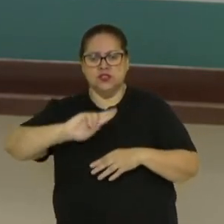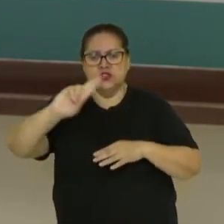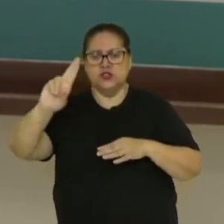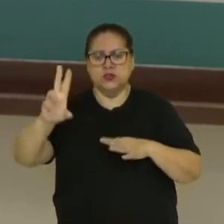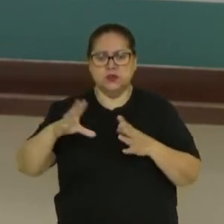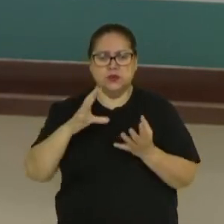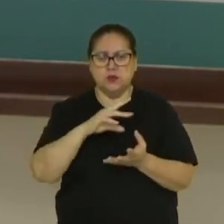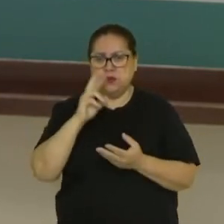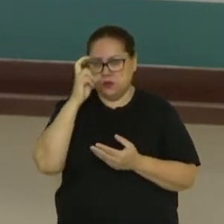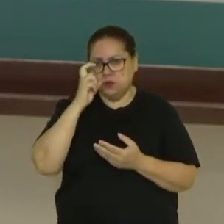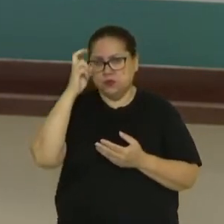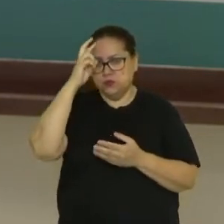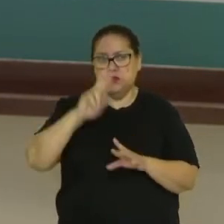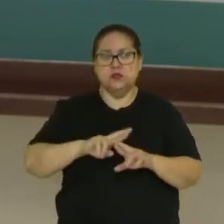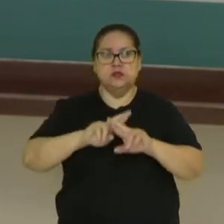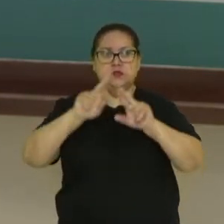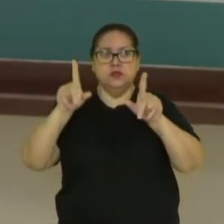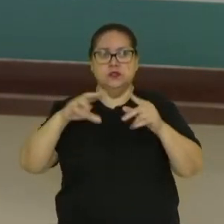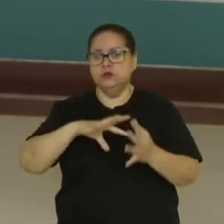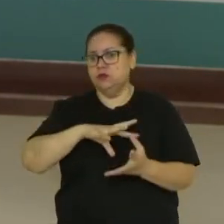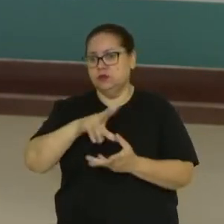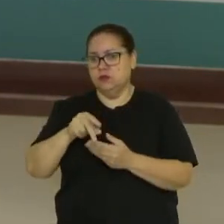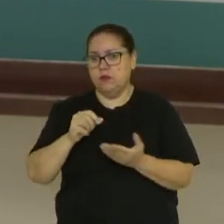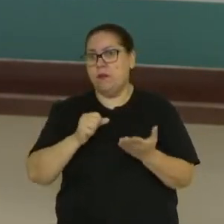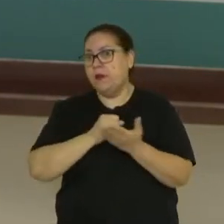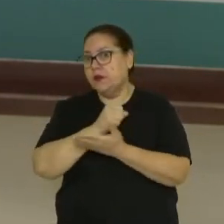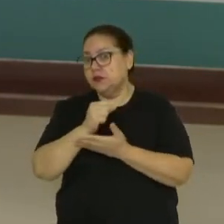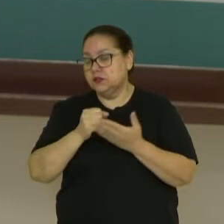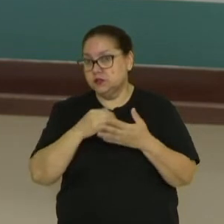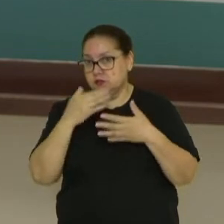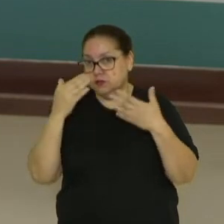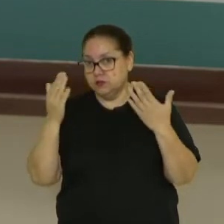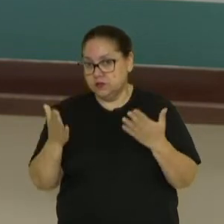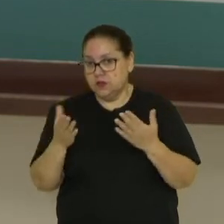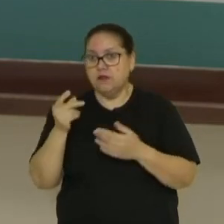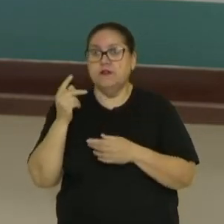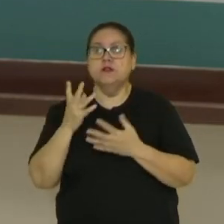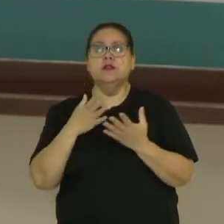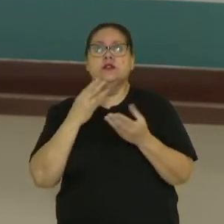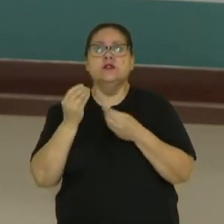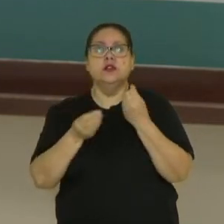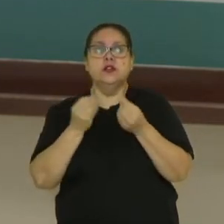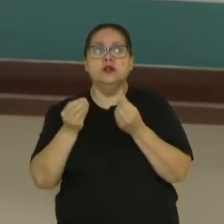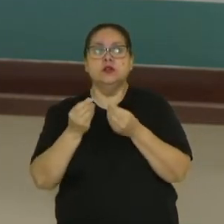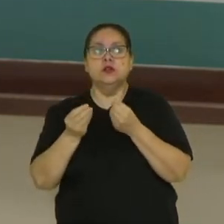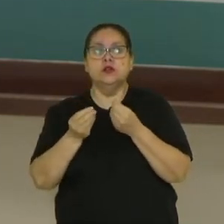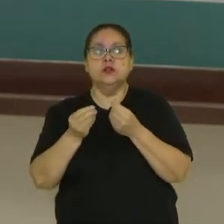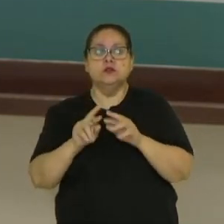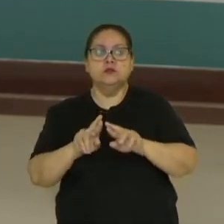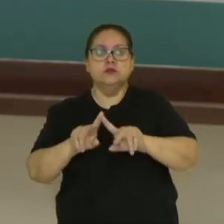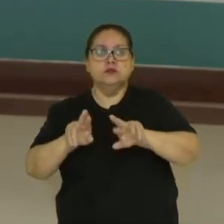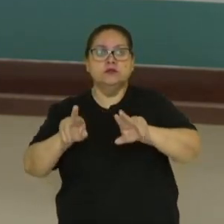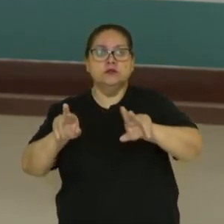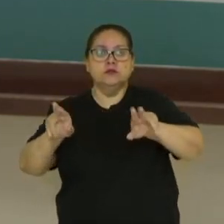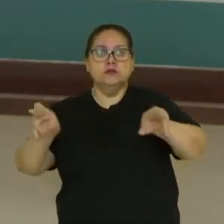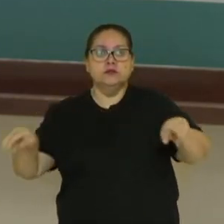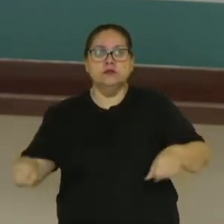de culturas diferentes, certo? Baseado nisso então, nós iremos então tratar, né, quanto à